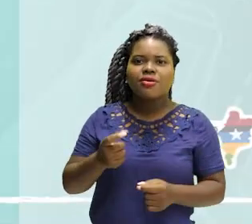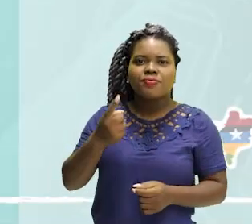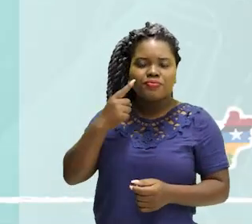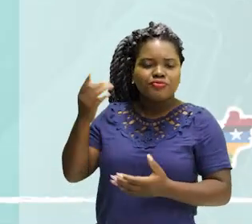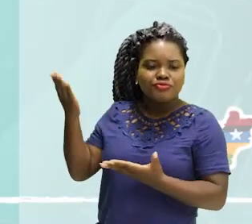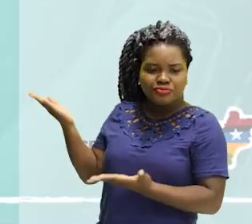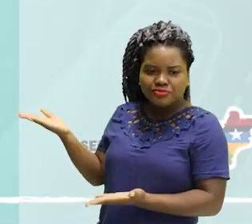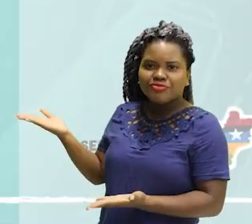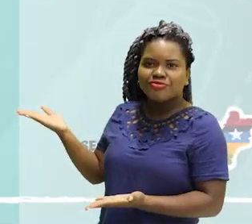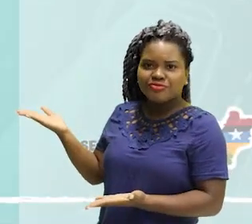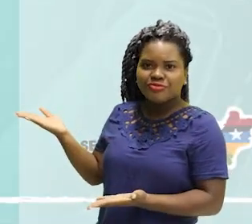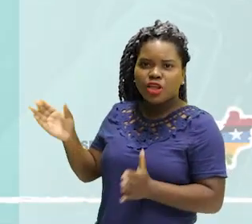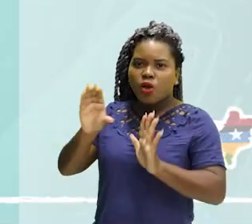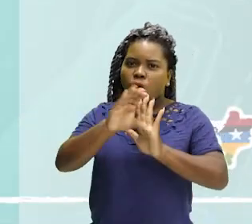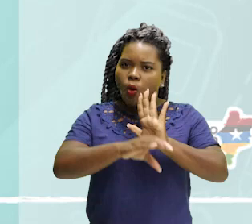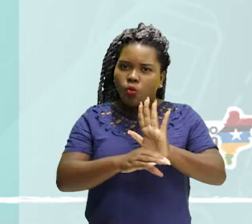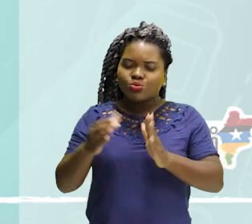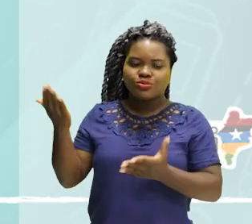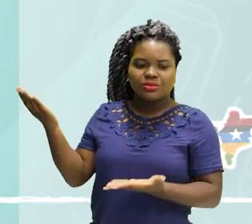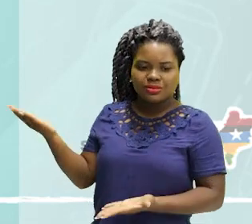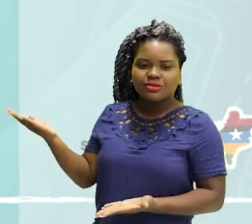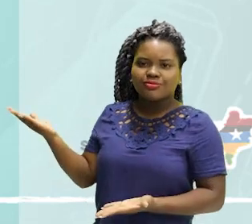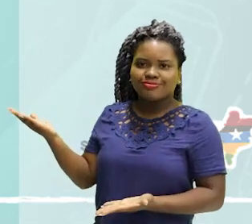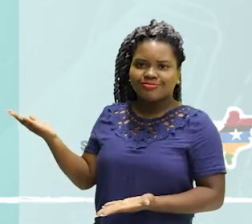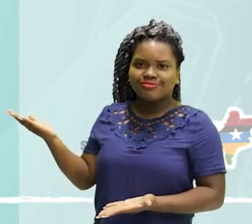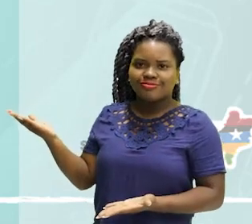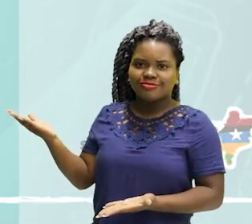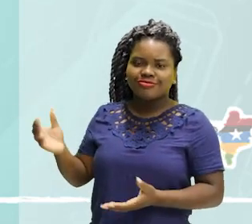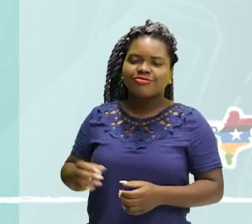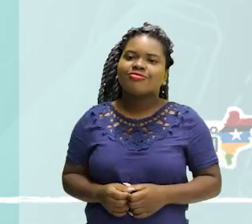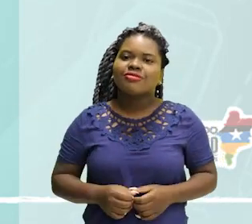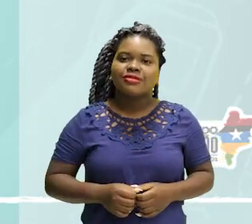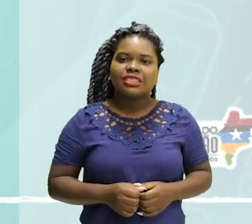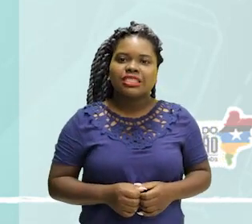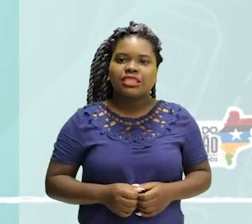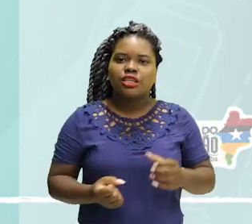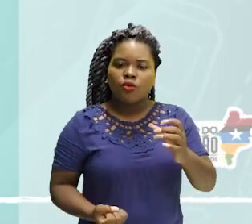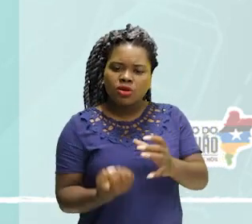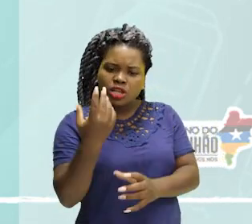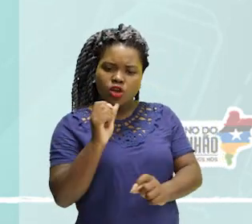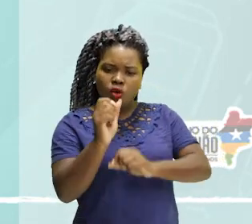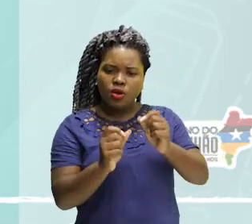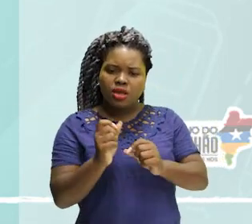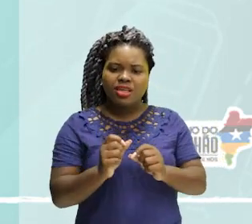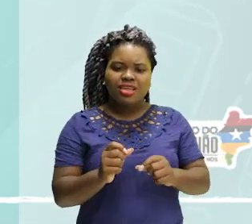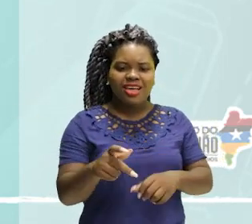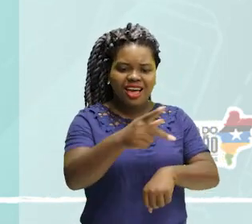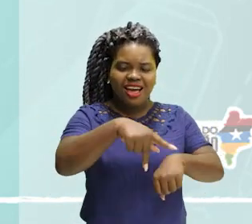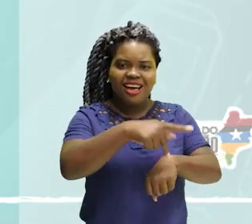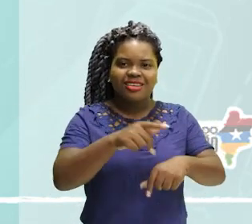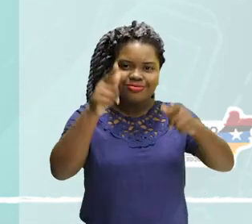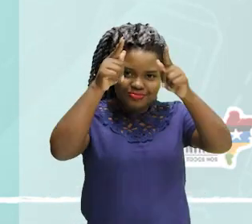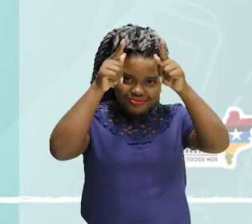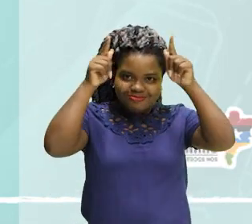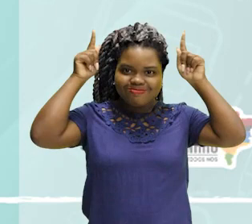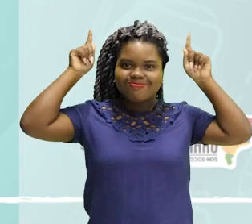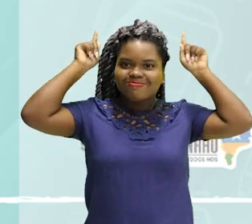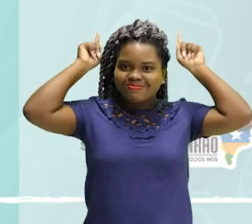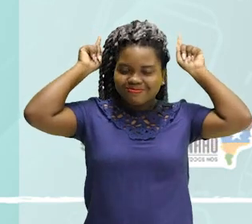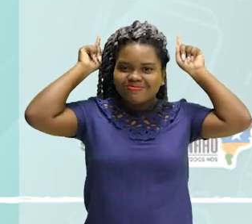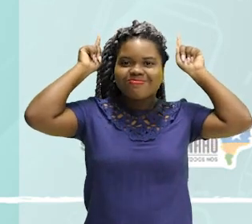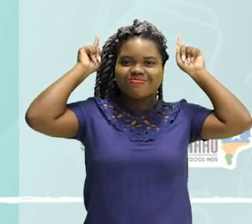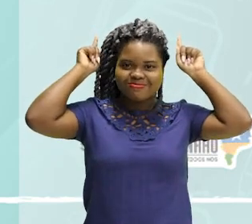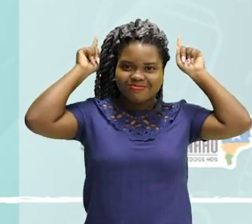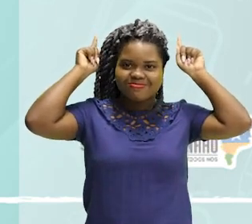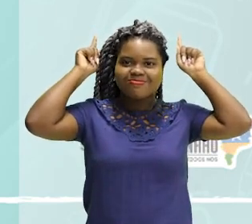na Grécia e significa criação? E ela é tida como a arte de escrever em versos e tem poder